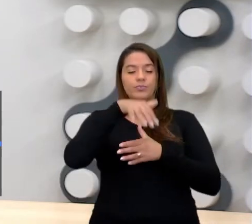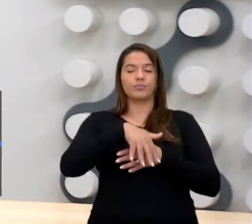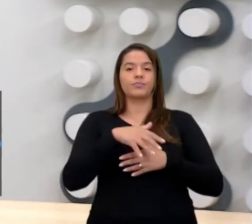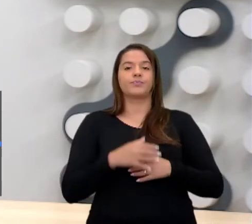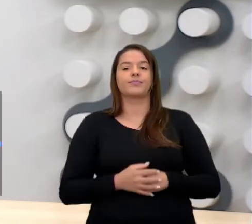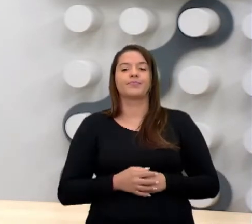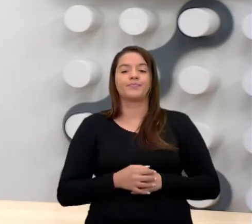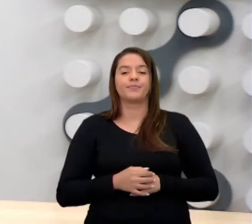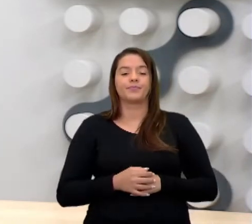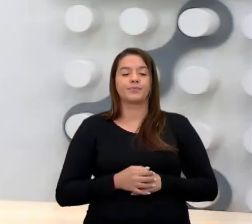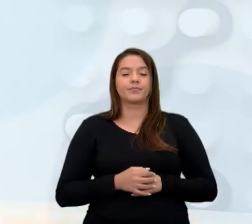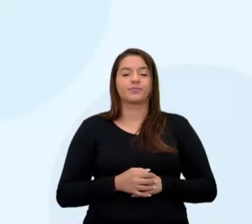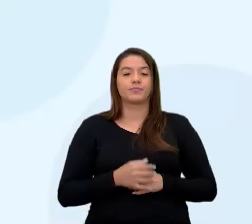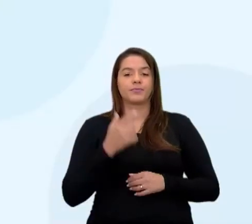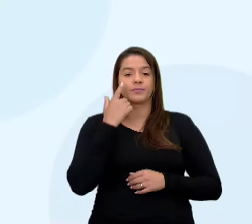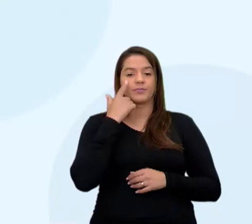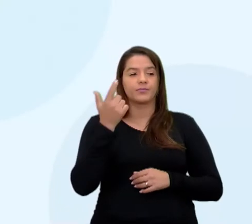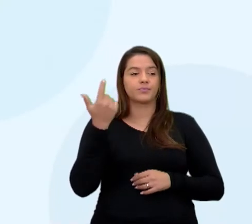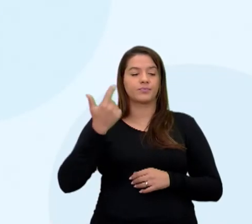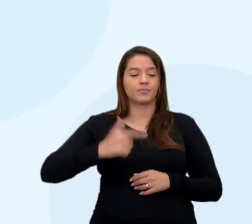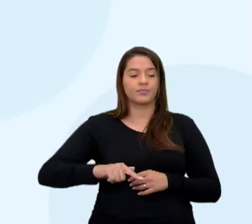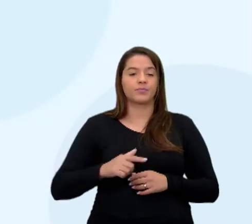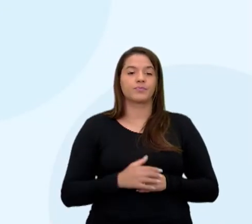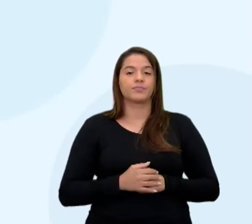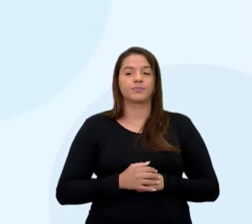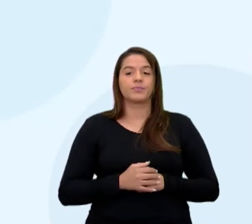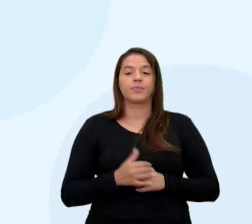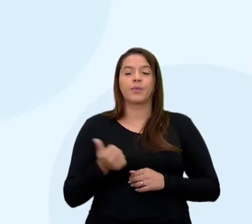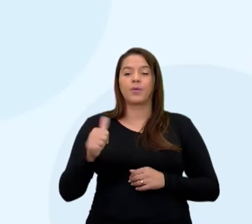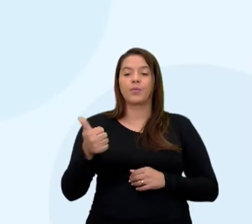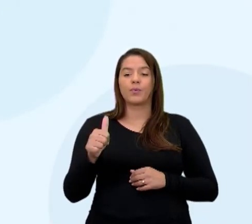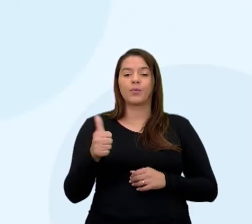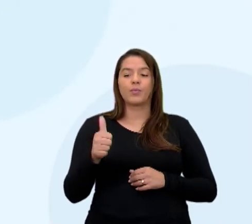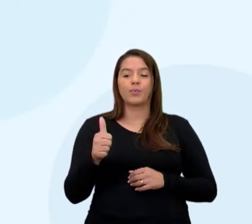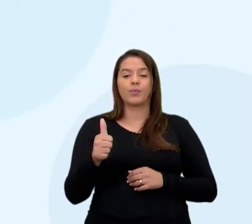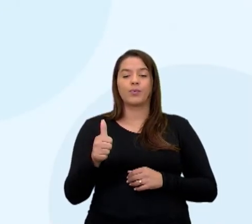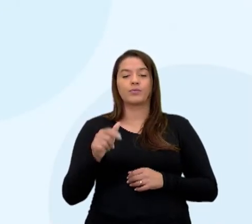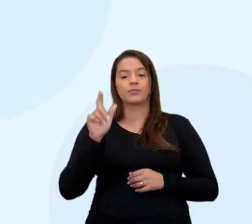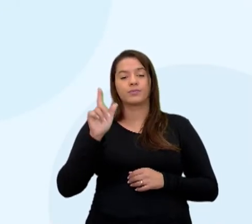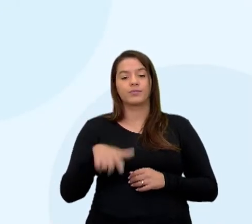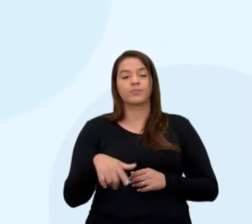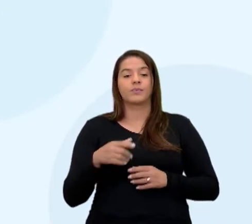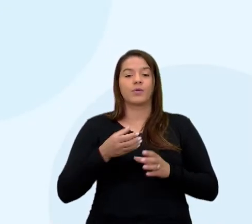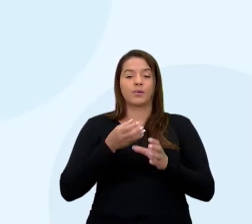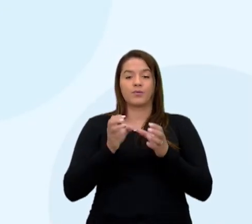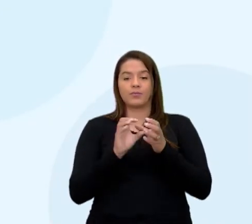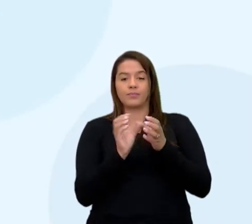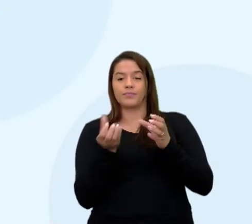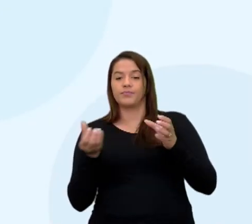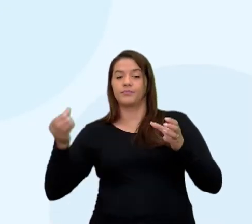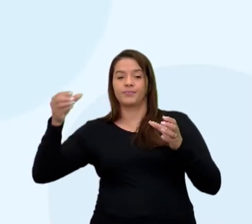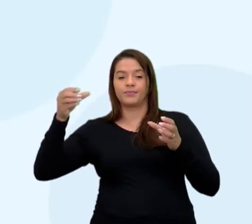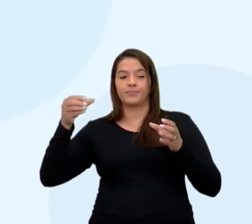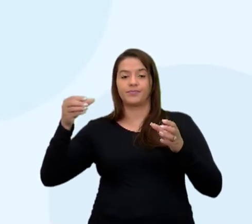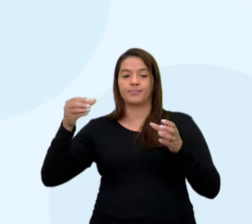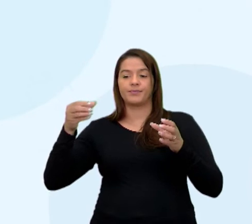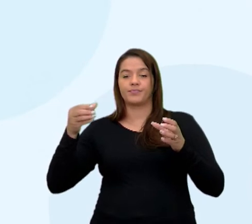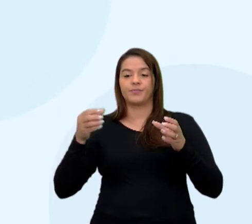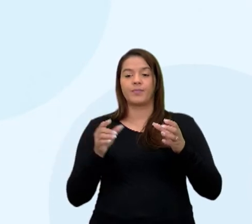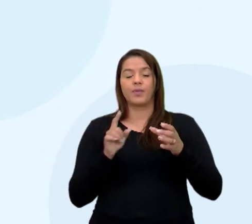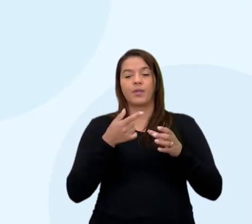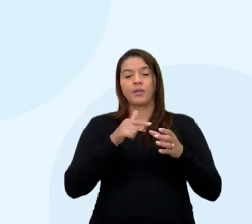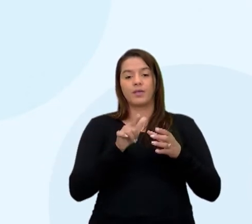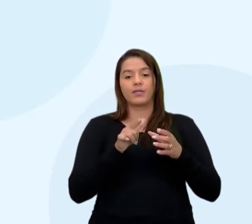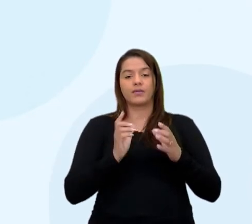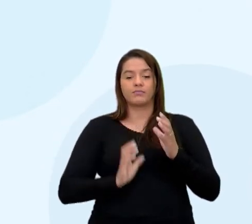por gentileza, novamente, lá. Então nós temos lá o 11, que eles chamam de cone parasita, que praticamente ele não é,